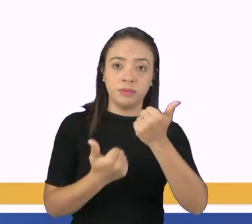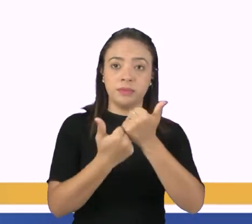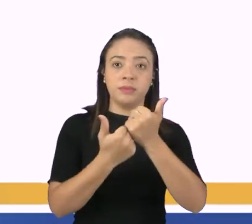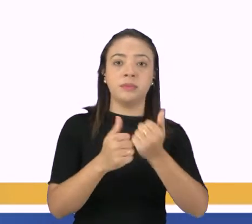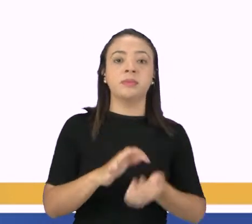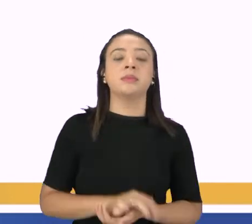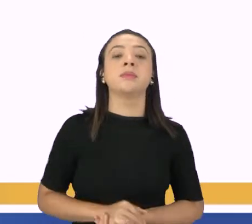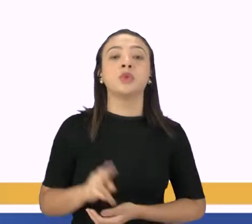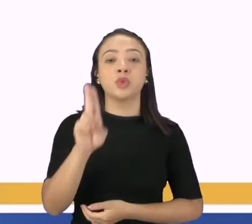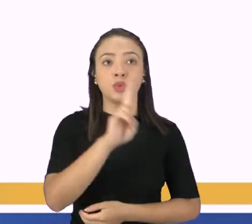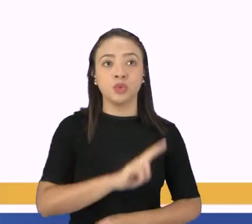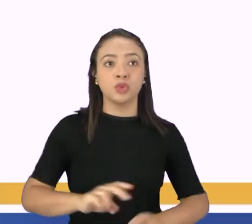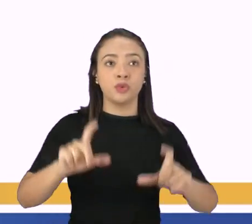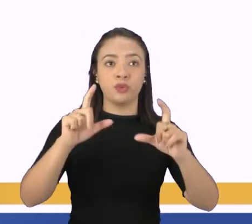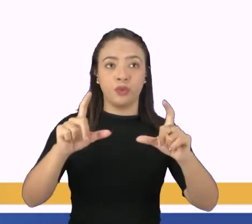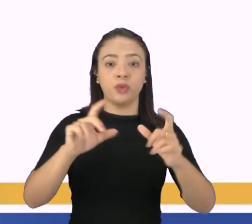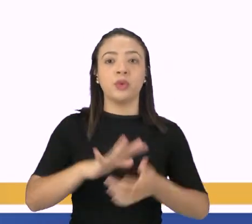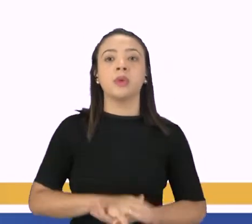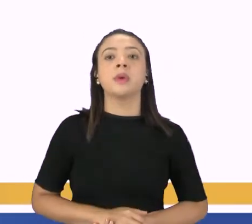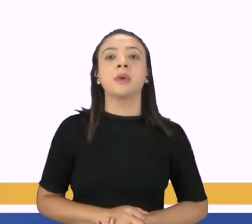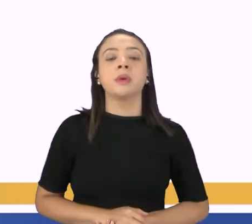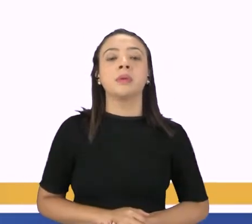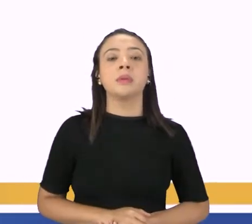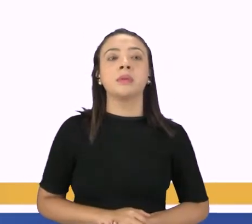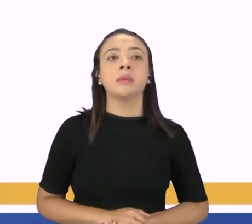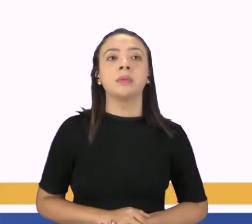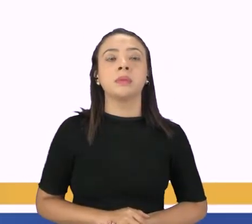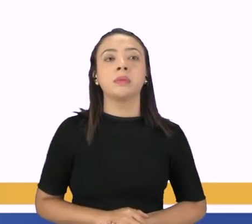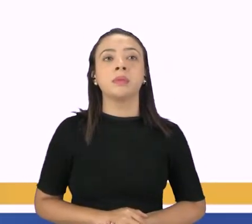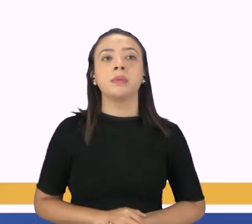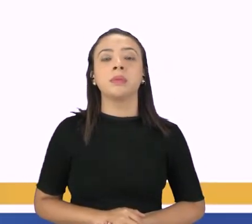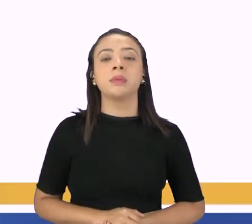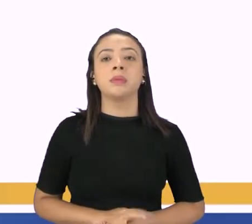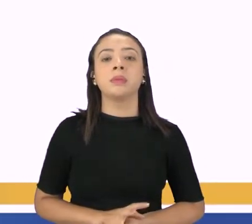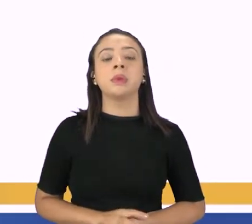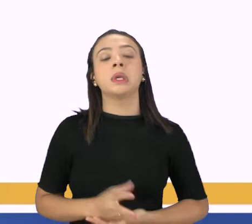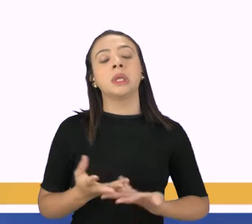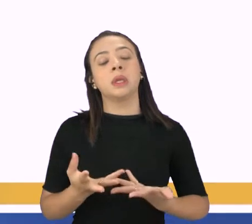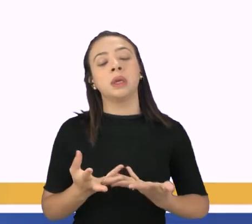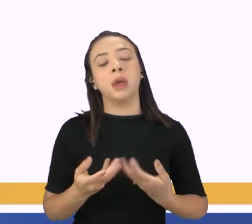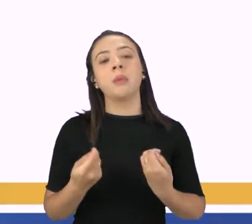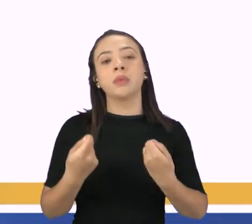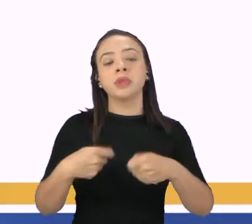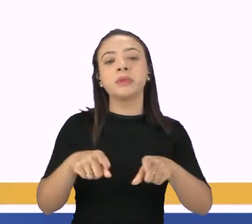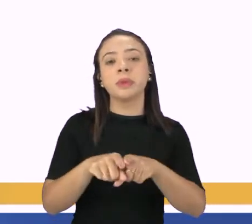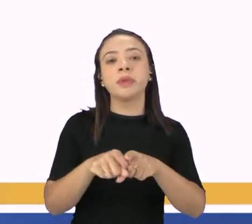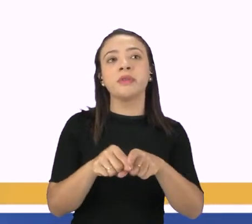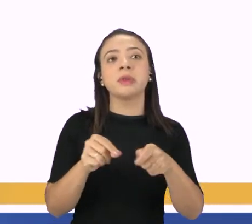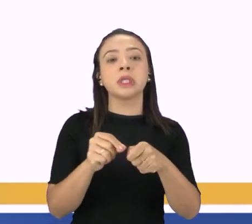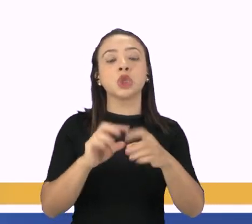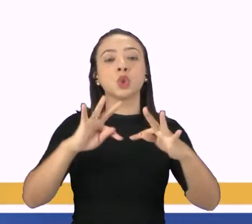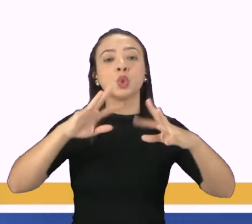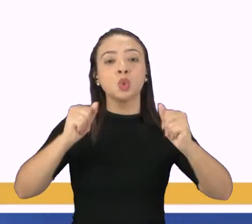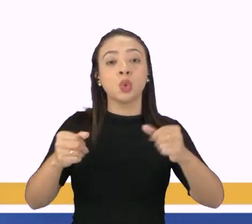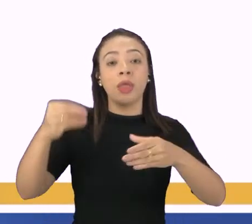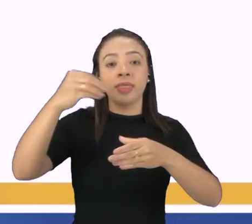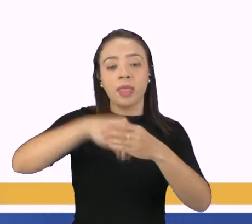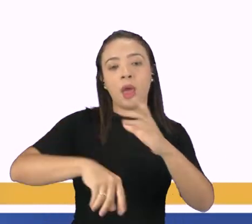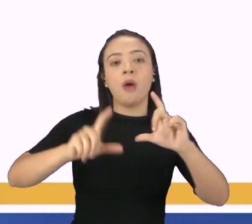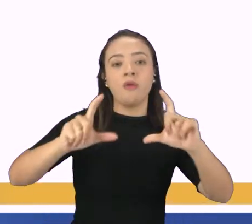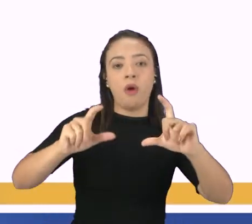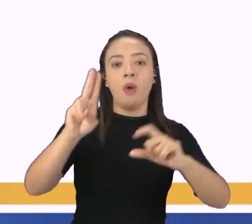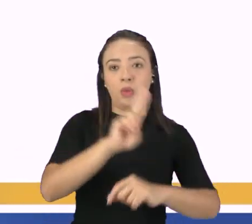do discriminante, né? Algumas pessoas preferem resolver tudo já dentro da fórmula aí de Bhaskara,